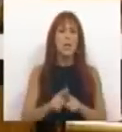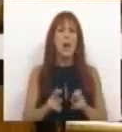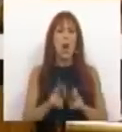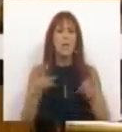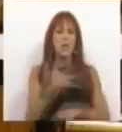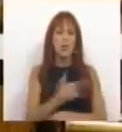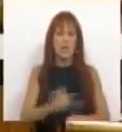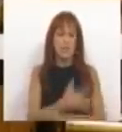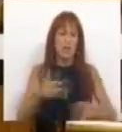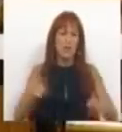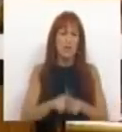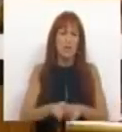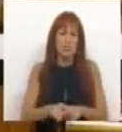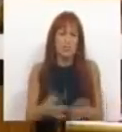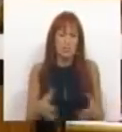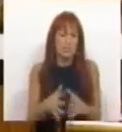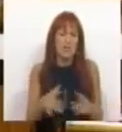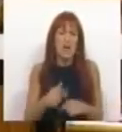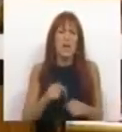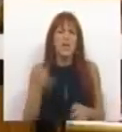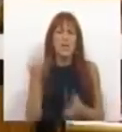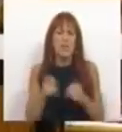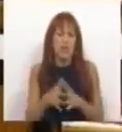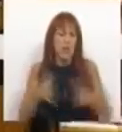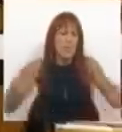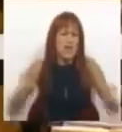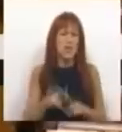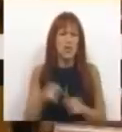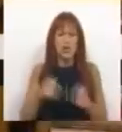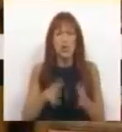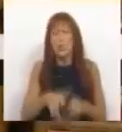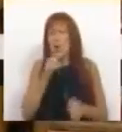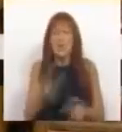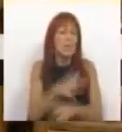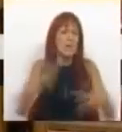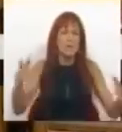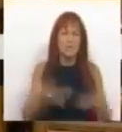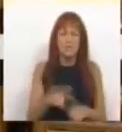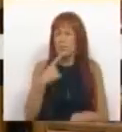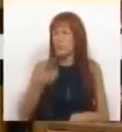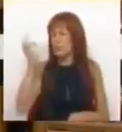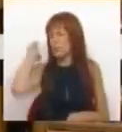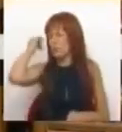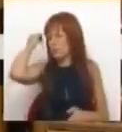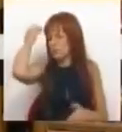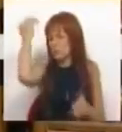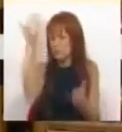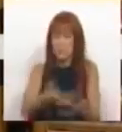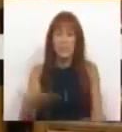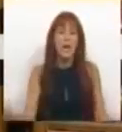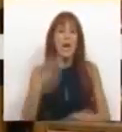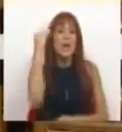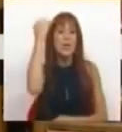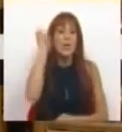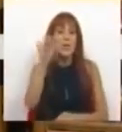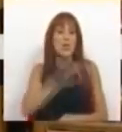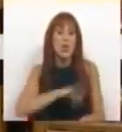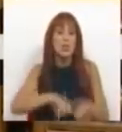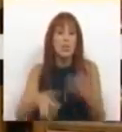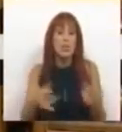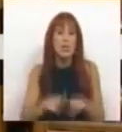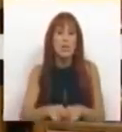aumentar o desemprego não aumenta, que ia aumentar impostos, que ia aumentar todas as desgraças. Mas isso têm dito há muito tempo, aliás, de acordo com a teoria que o